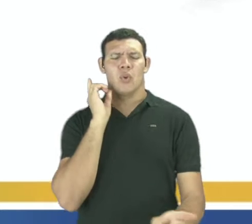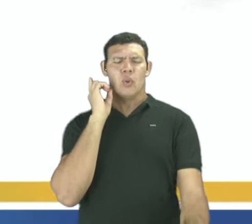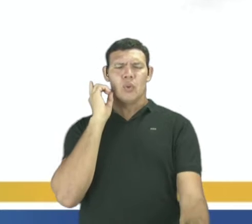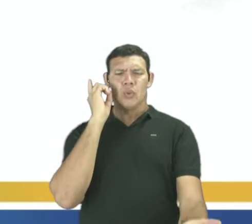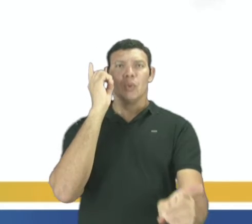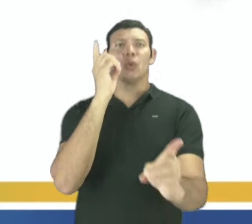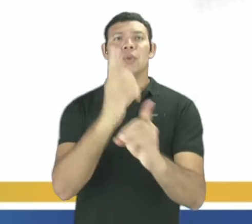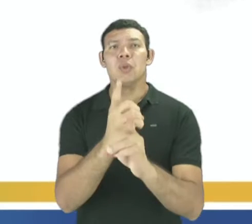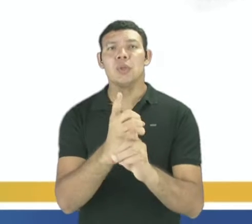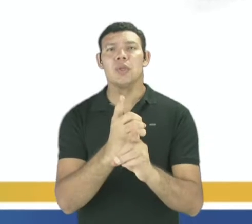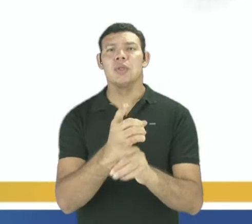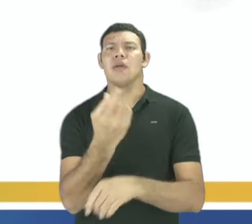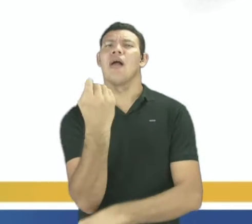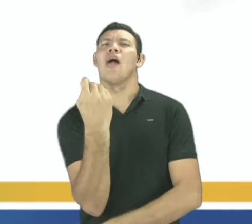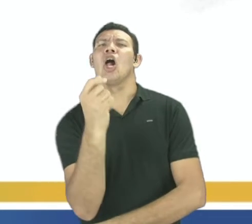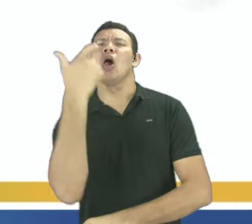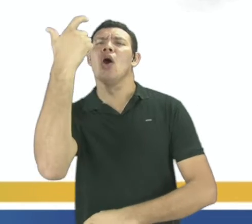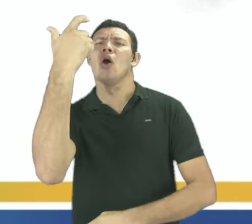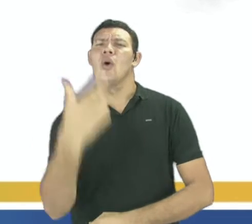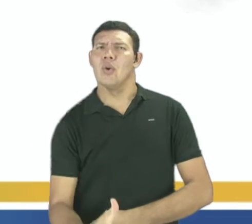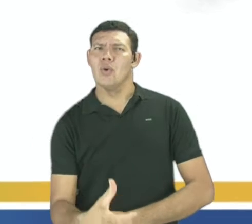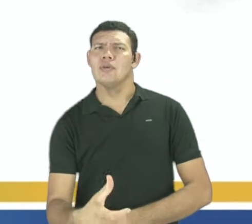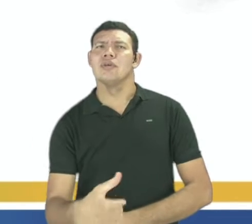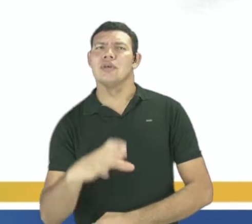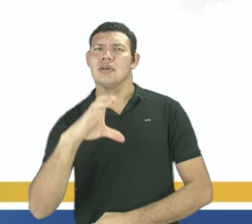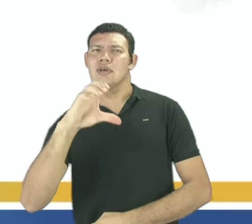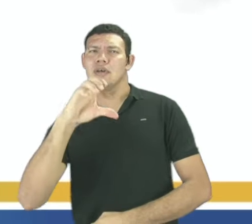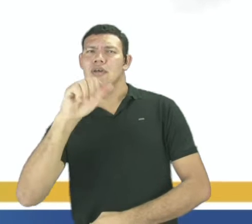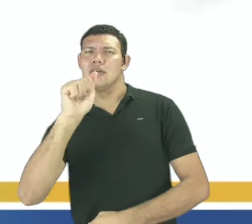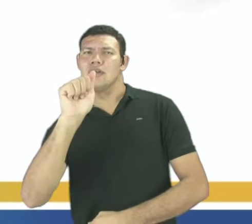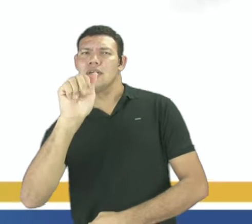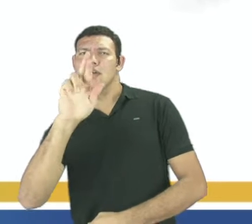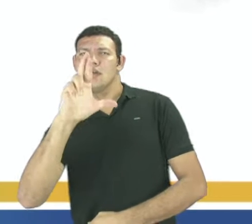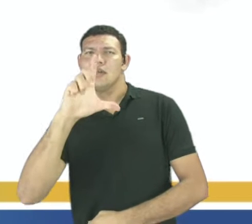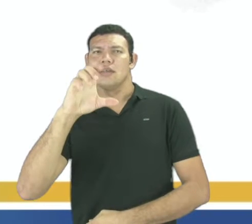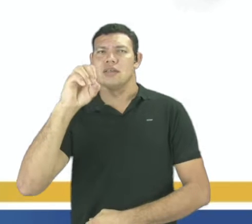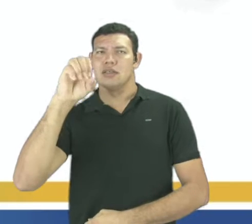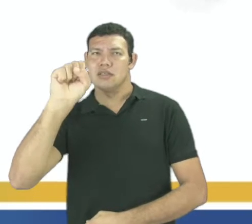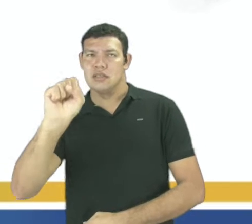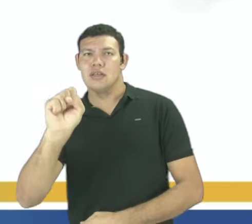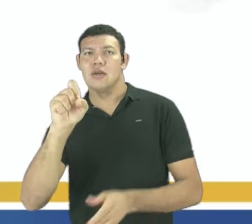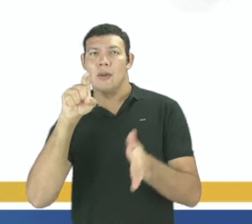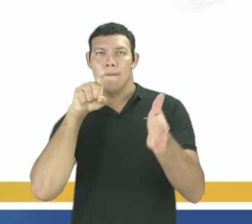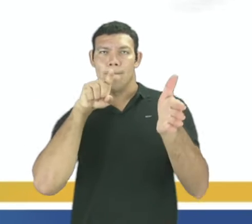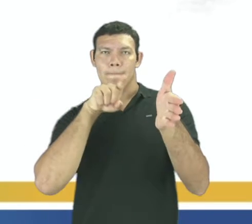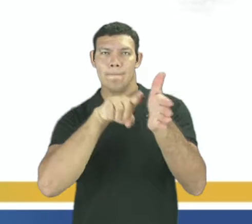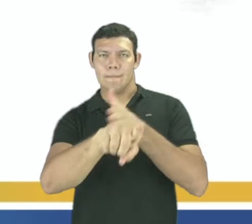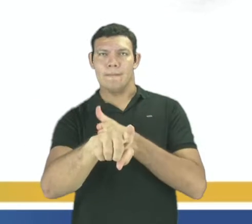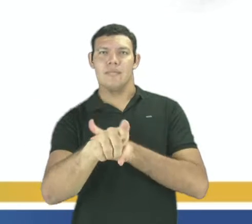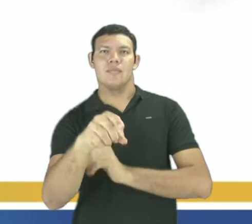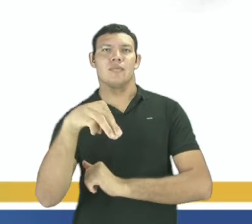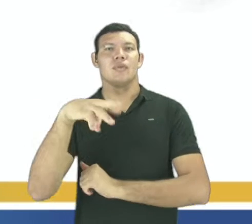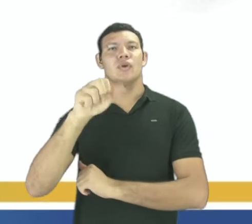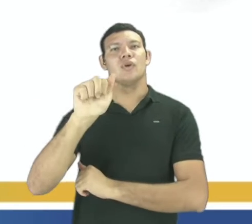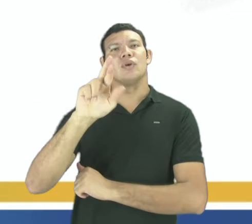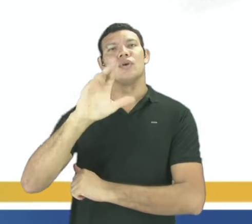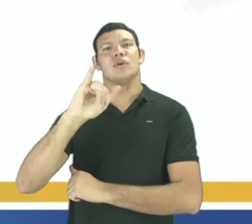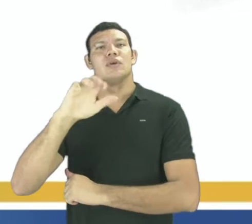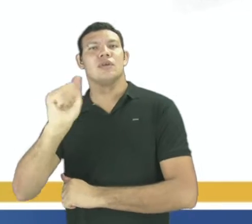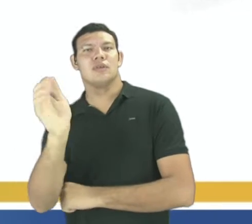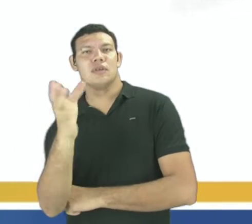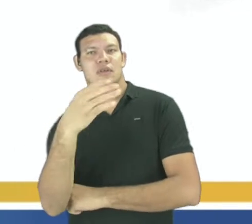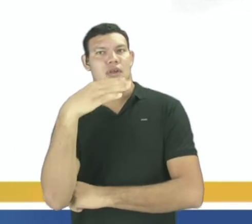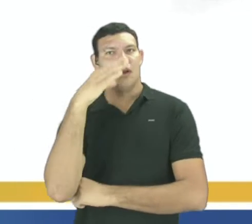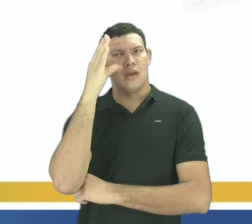da mercearia, mãe. Agora, se a gente for retirar os advérbios e as locuções adverbiais desse